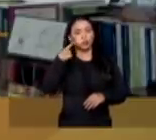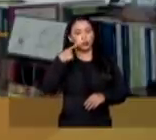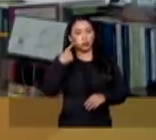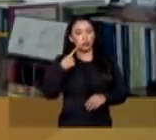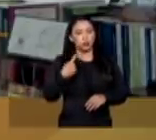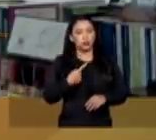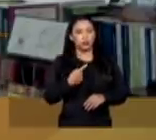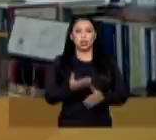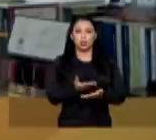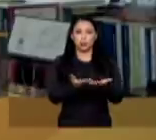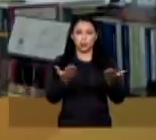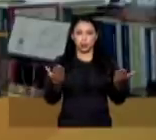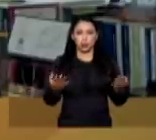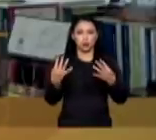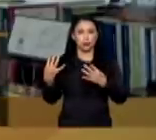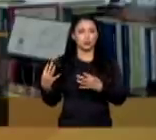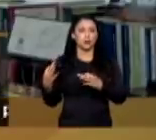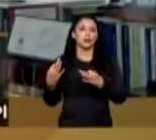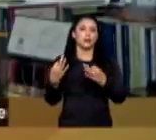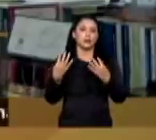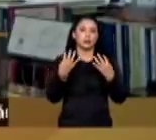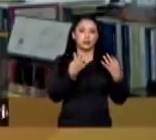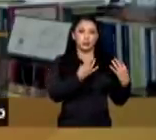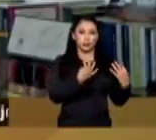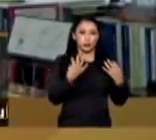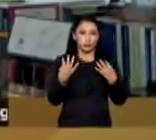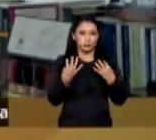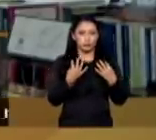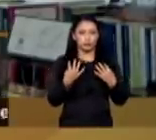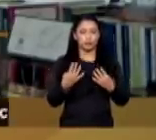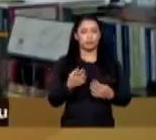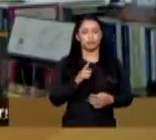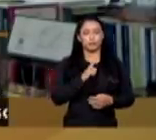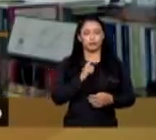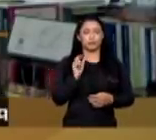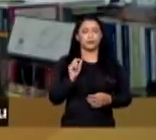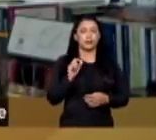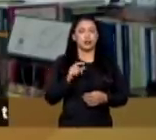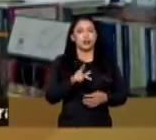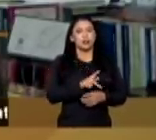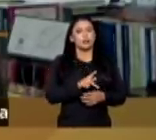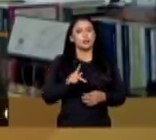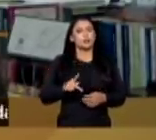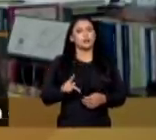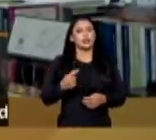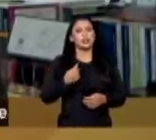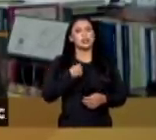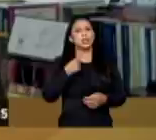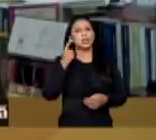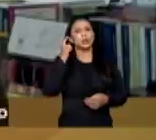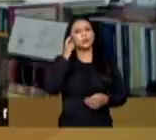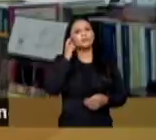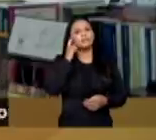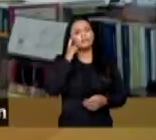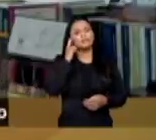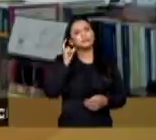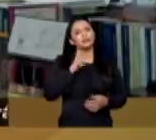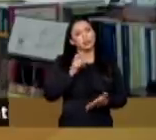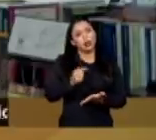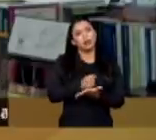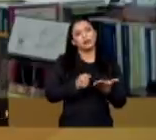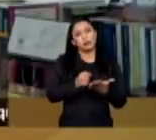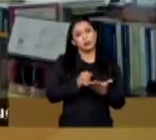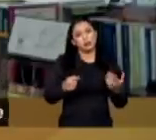Zanin, senhoras e senhores, todos que nos acompanham. Senhor presidente, ministro, eu vejo uma linha bem fundamentada